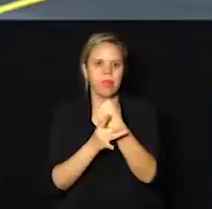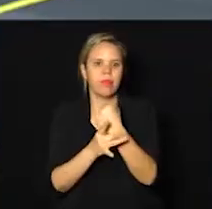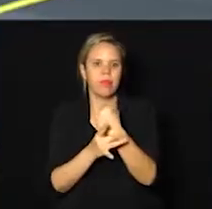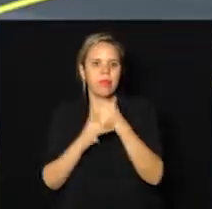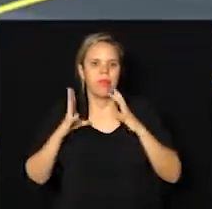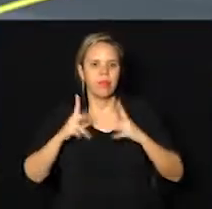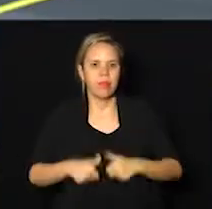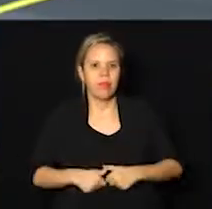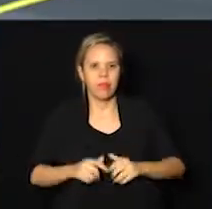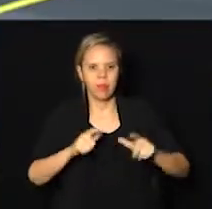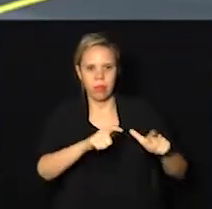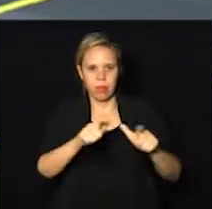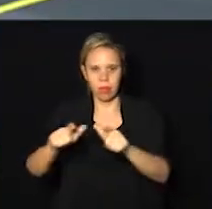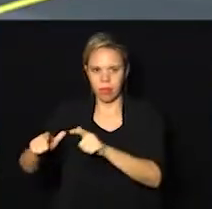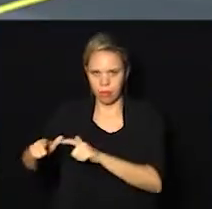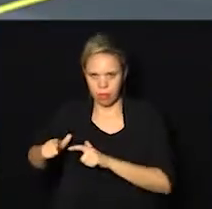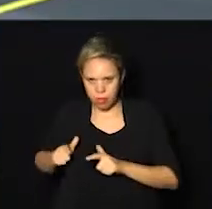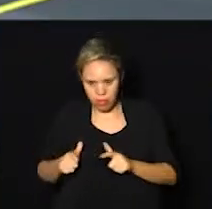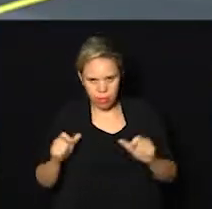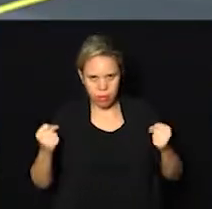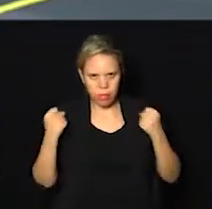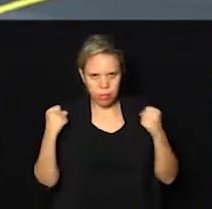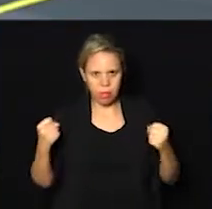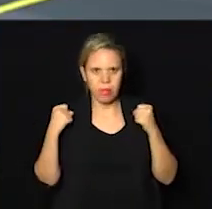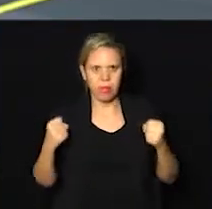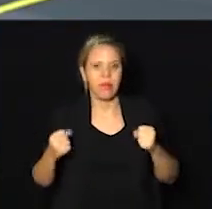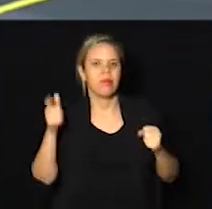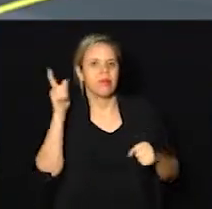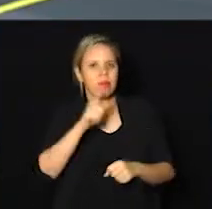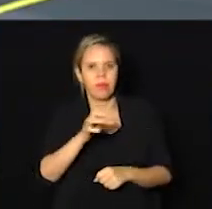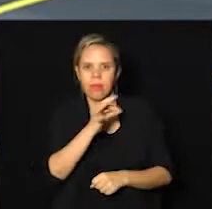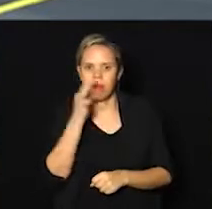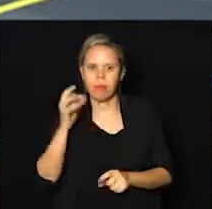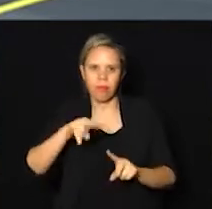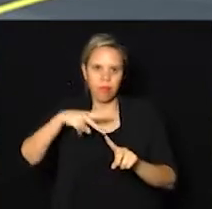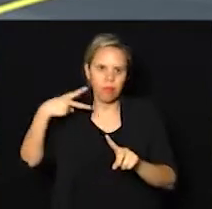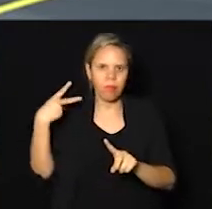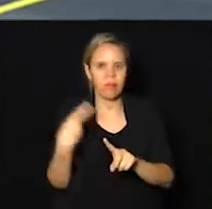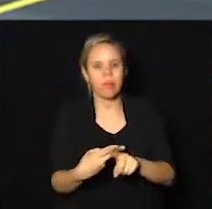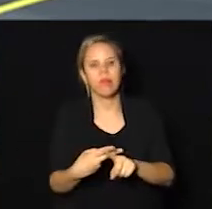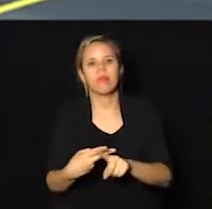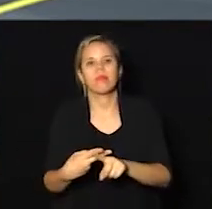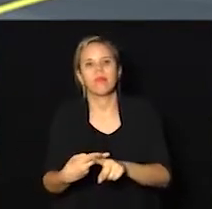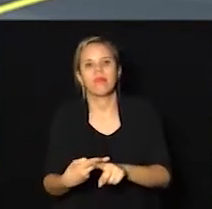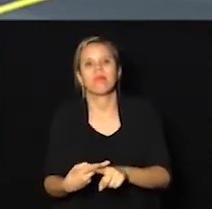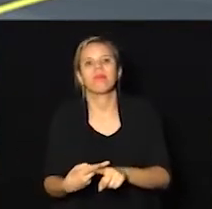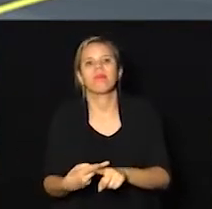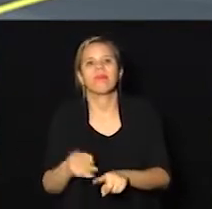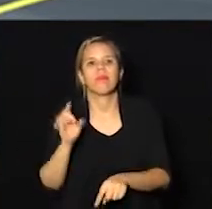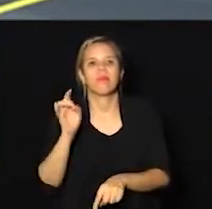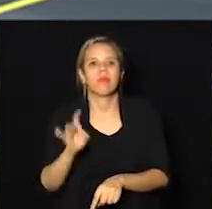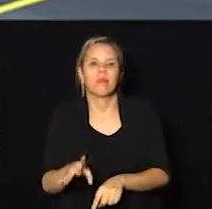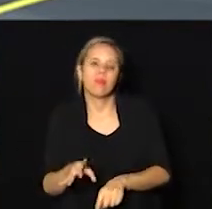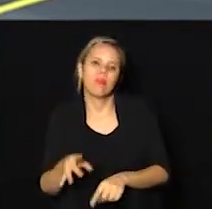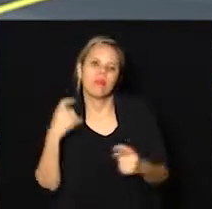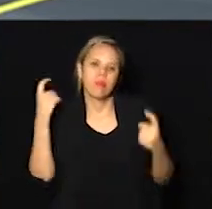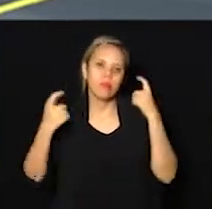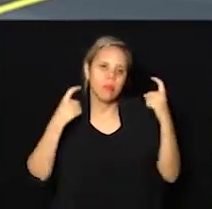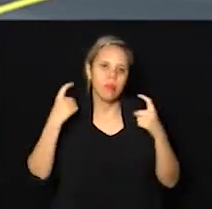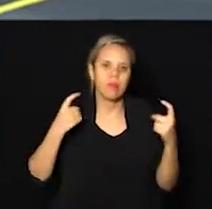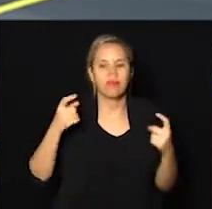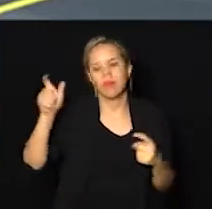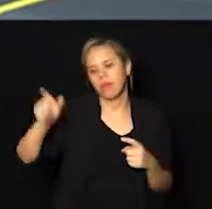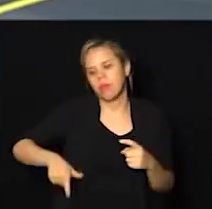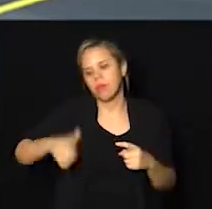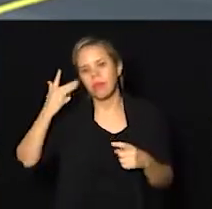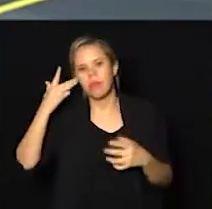segura. A higienização de todas as academias estão sendo muito mais intensas, né? Não só preocupada,